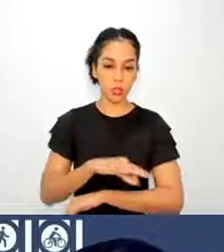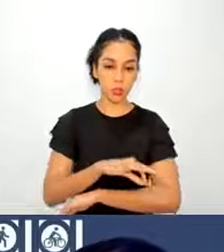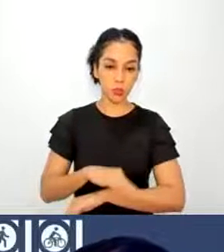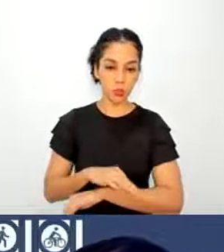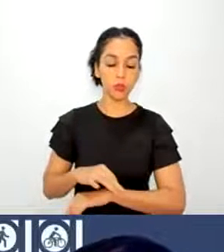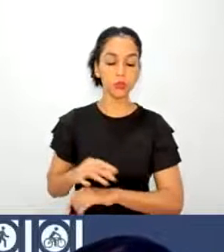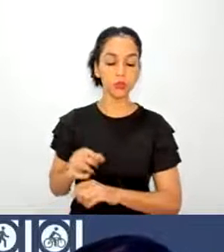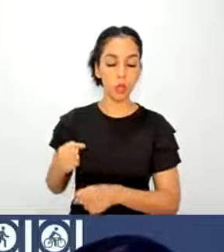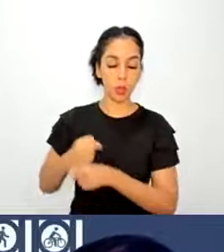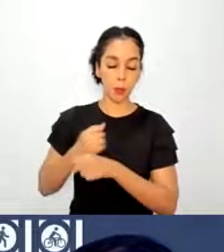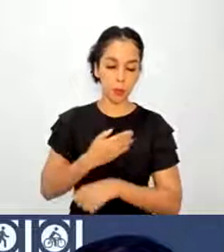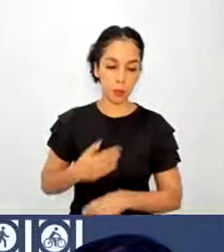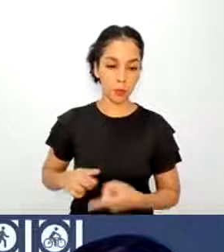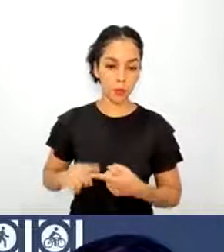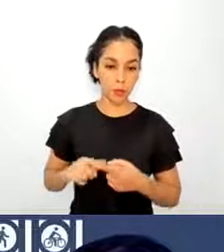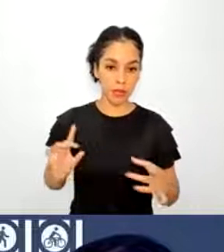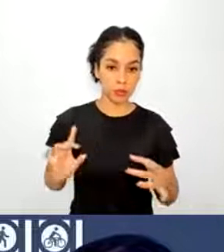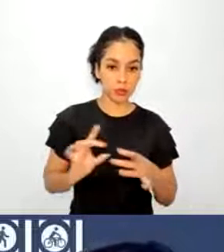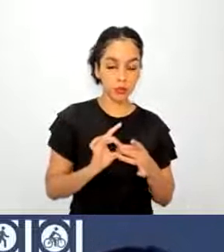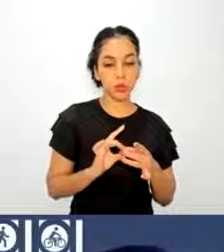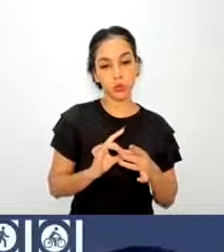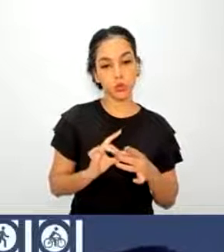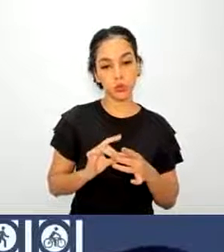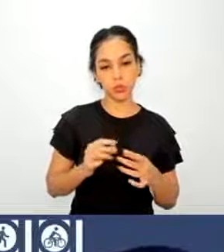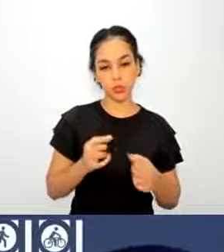as associações dos food trucks. Elas não tiveram